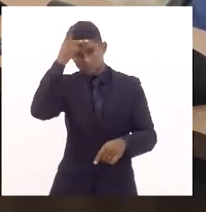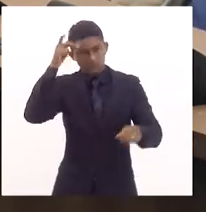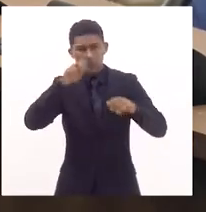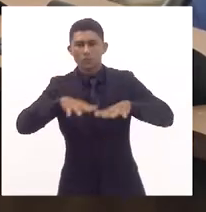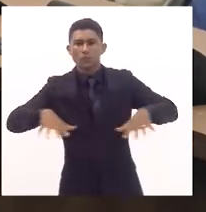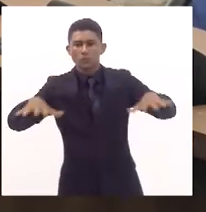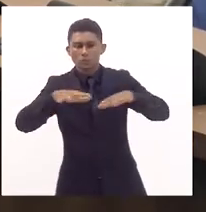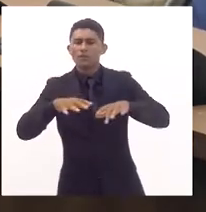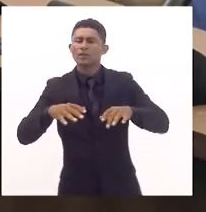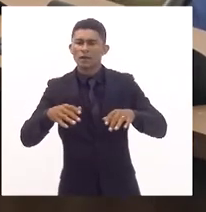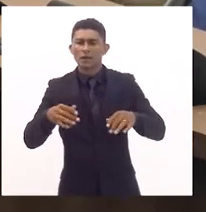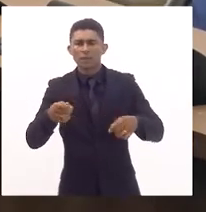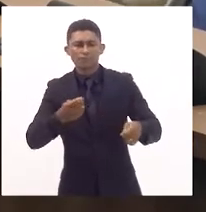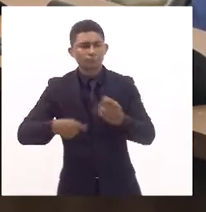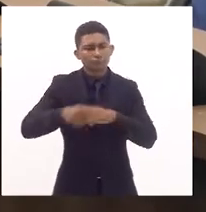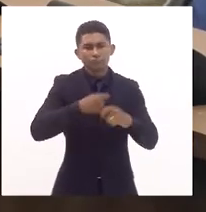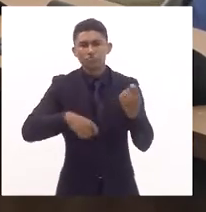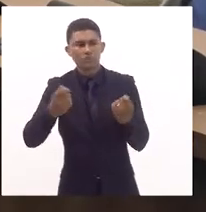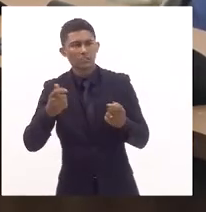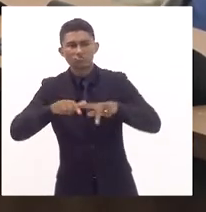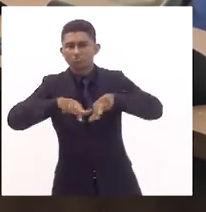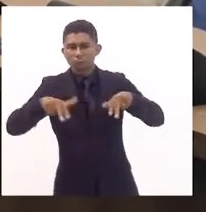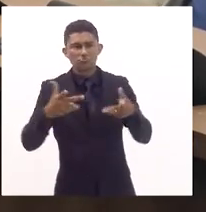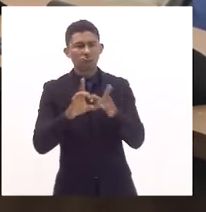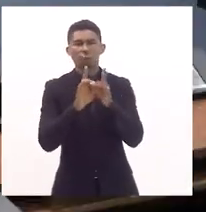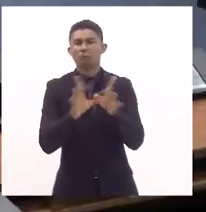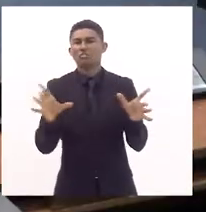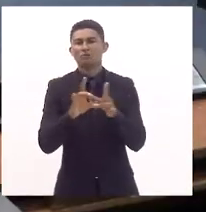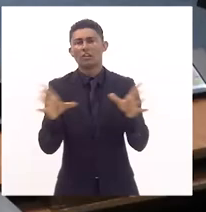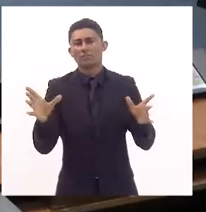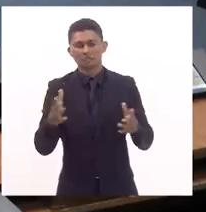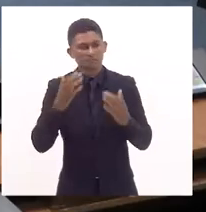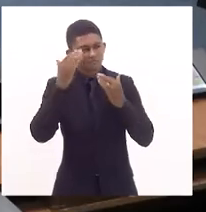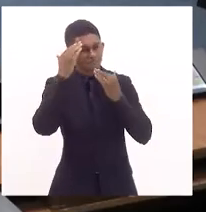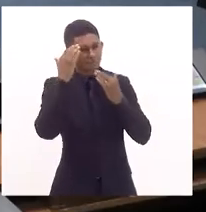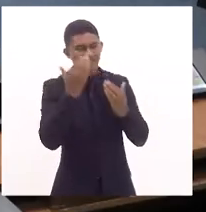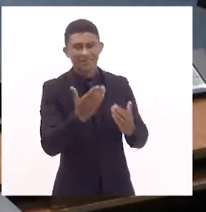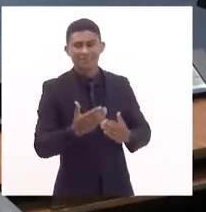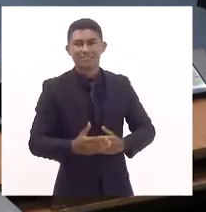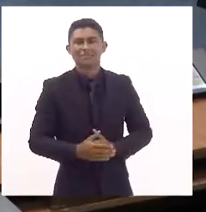consigam empreender com o máximo de liberdade possível. Obrigado, presidente.